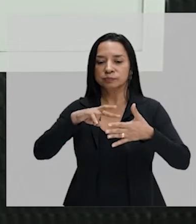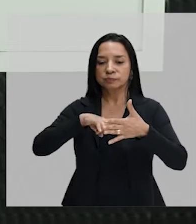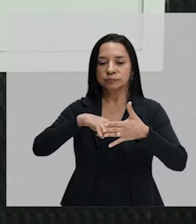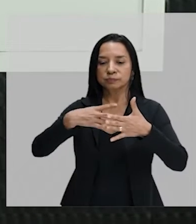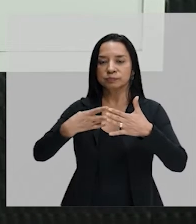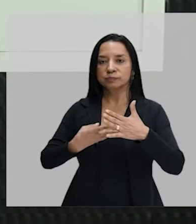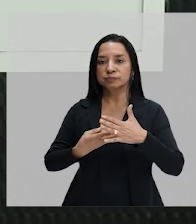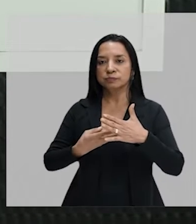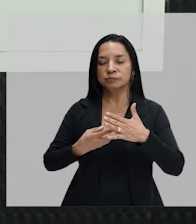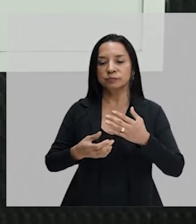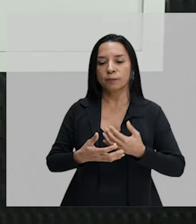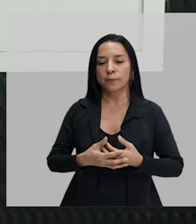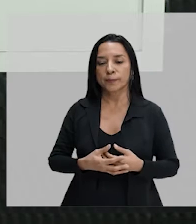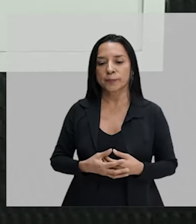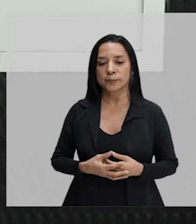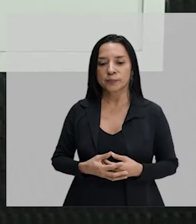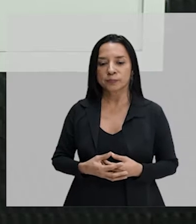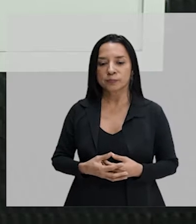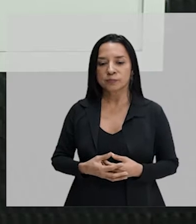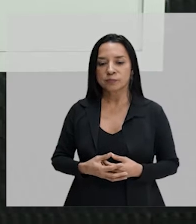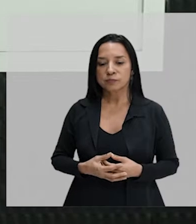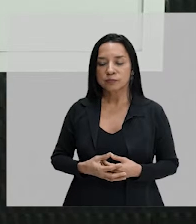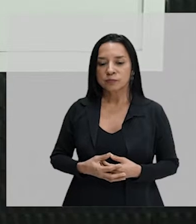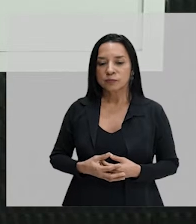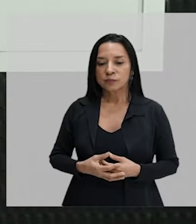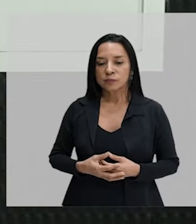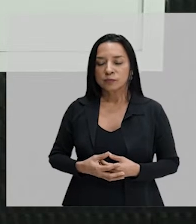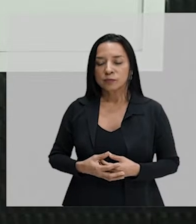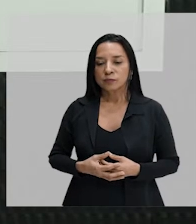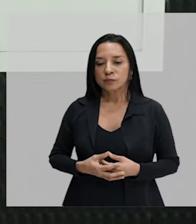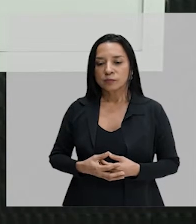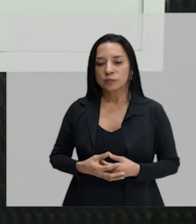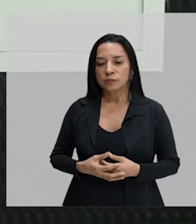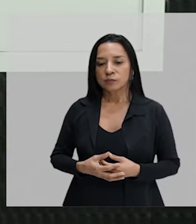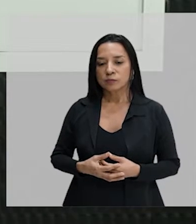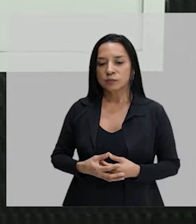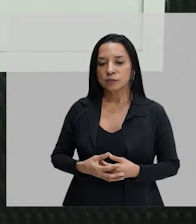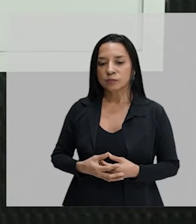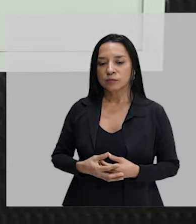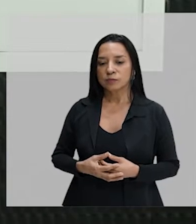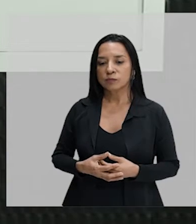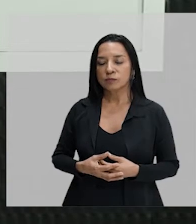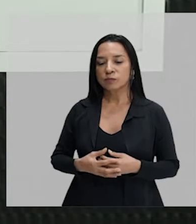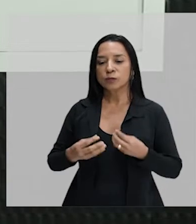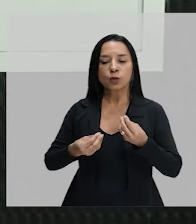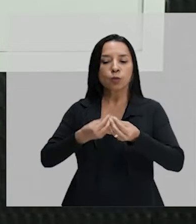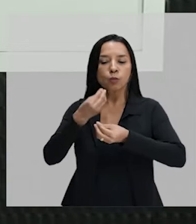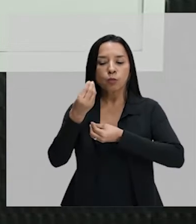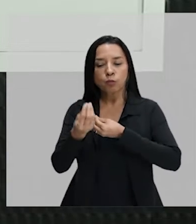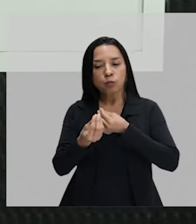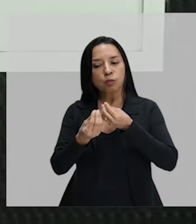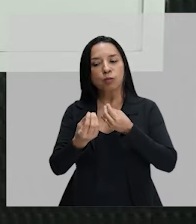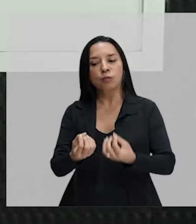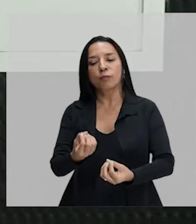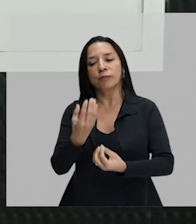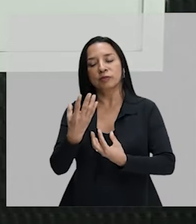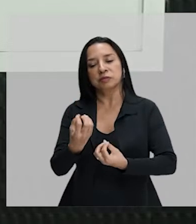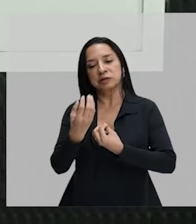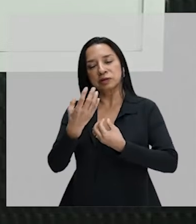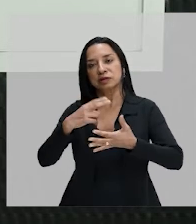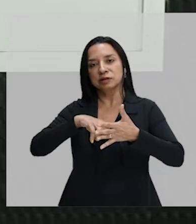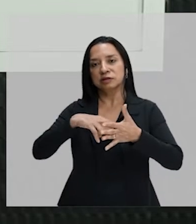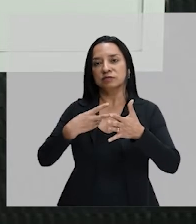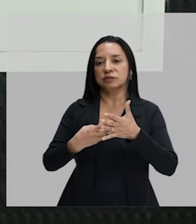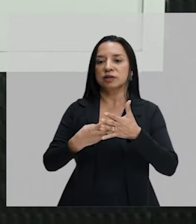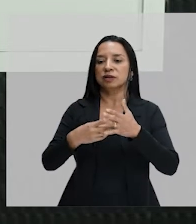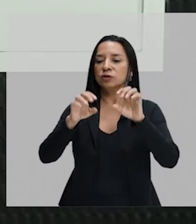Significados. A capacidade de produção de significados, de estruturas semânticas,